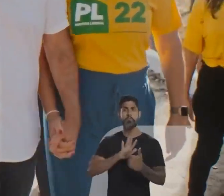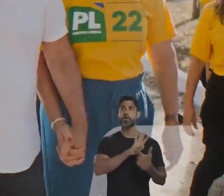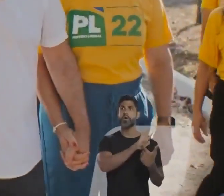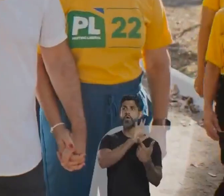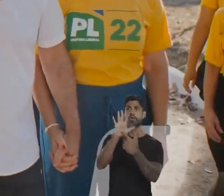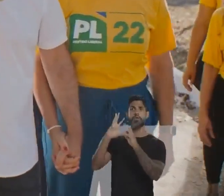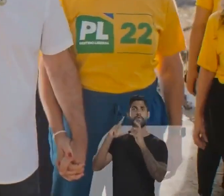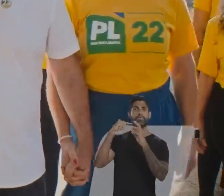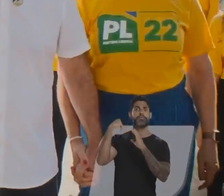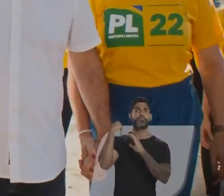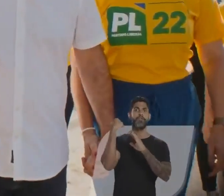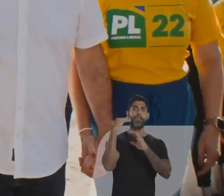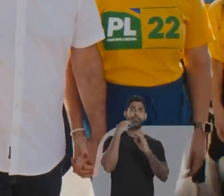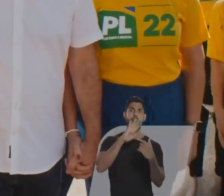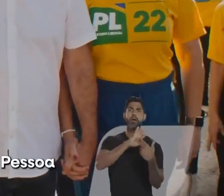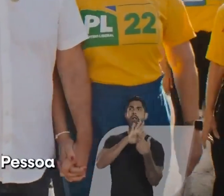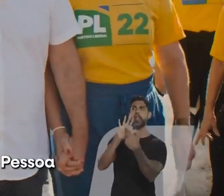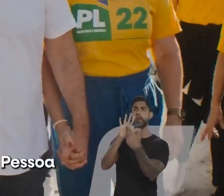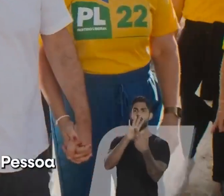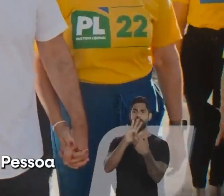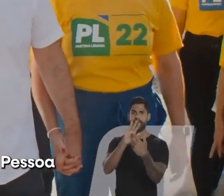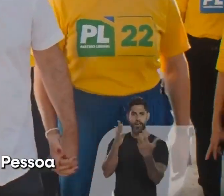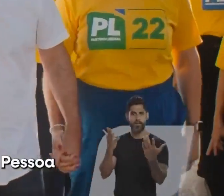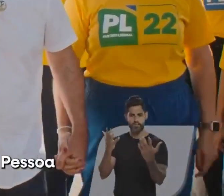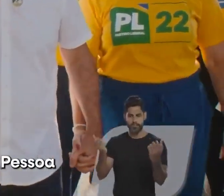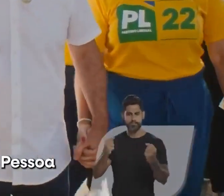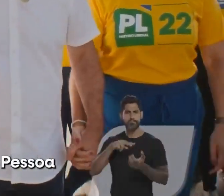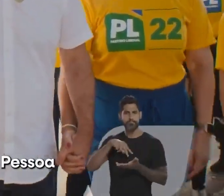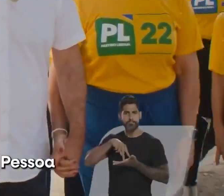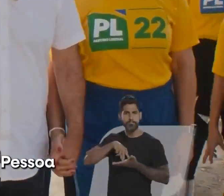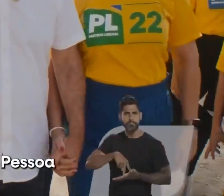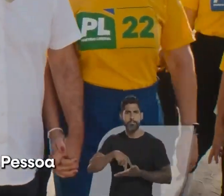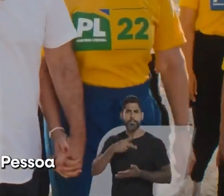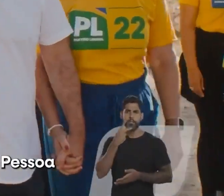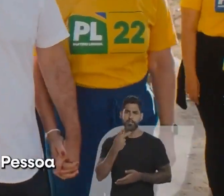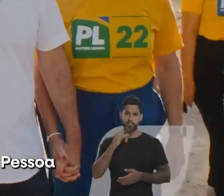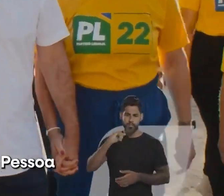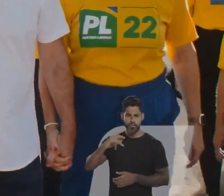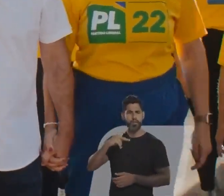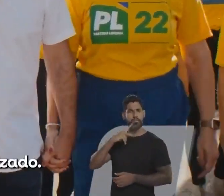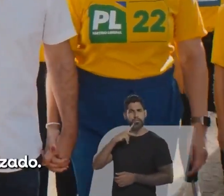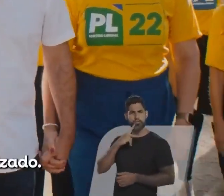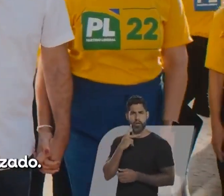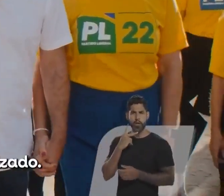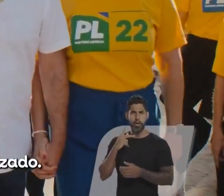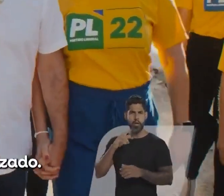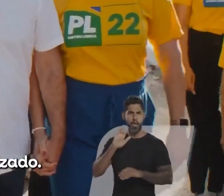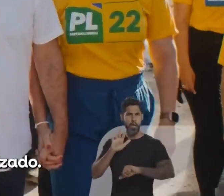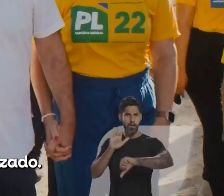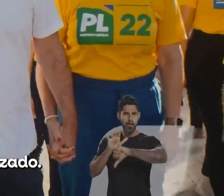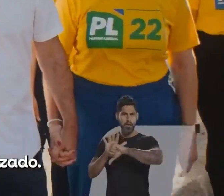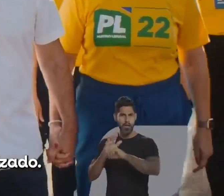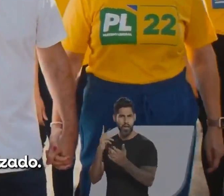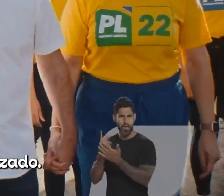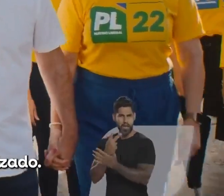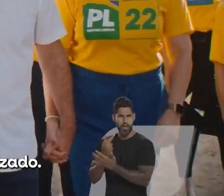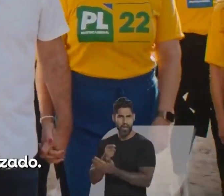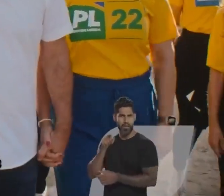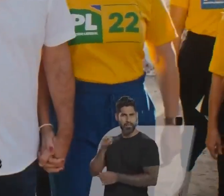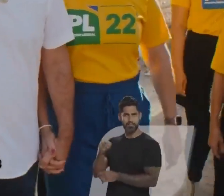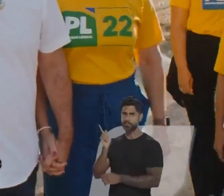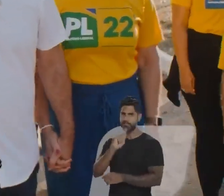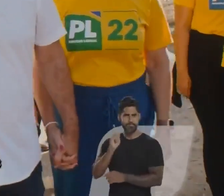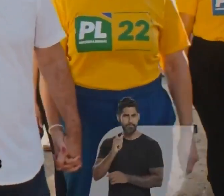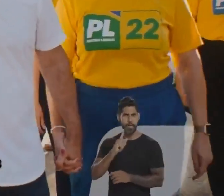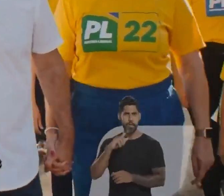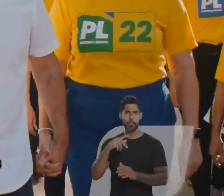expostas para o mundo inteiro, precisamos reafirmar que João Pessoa não pertence ao crime organizado.